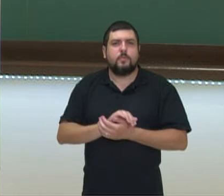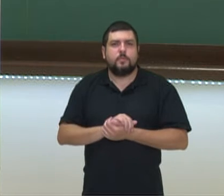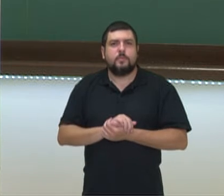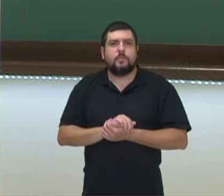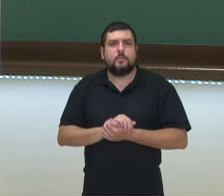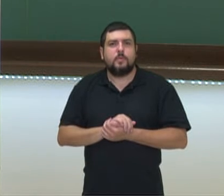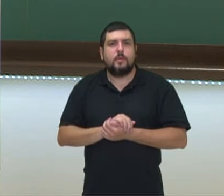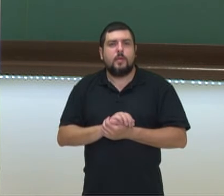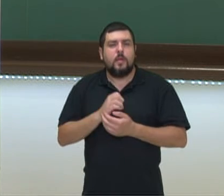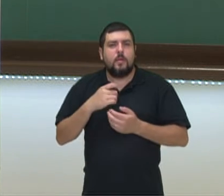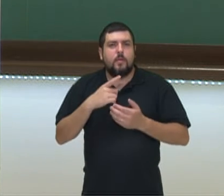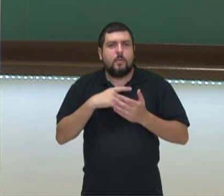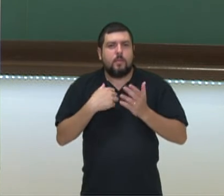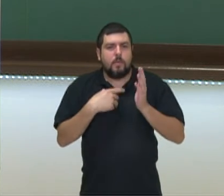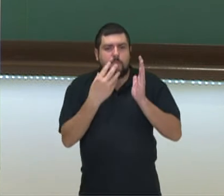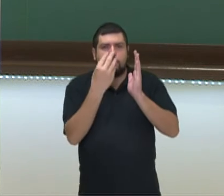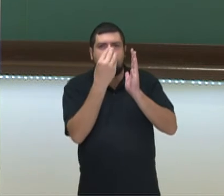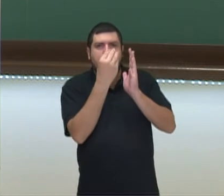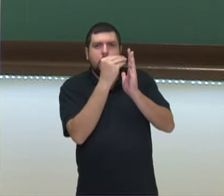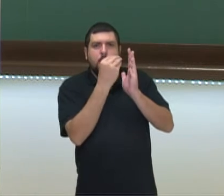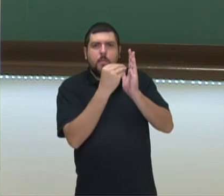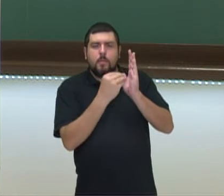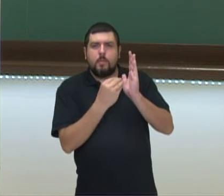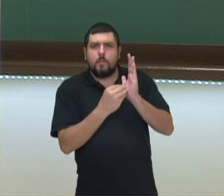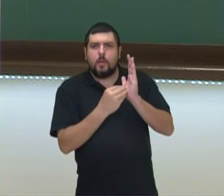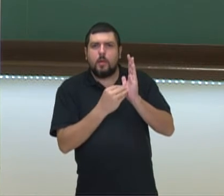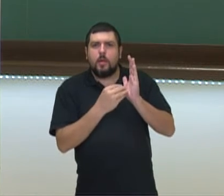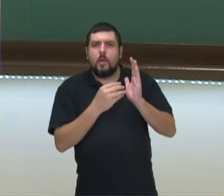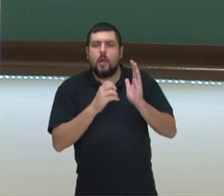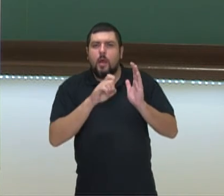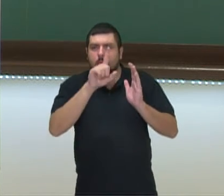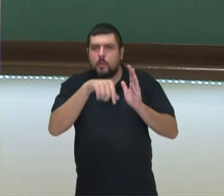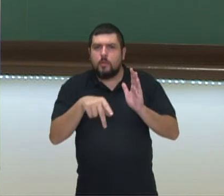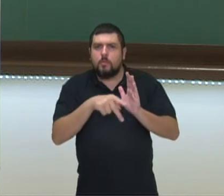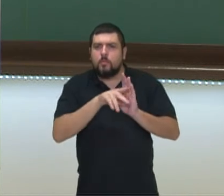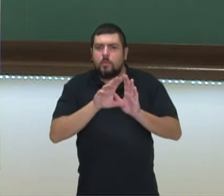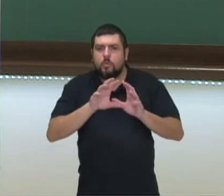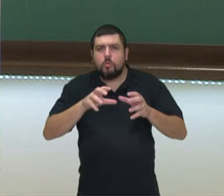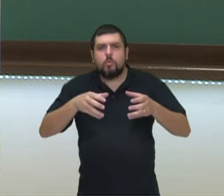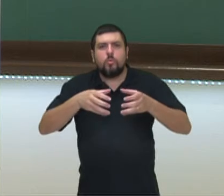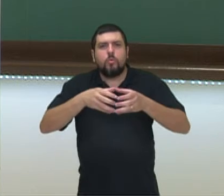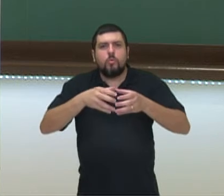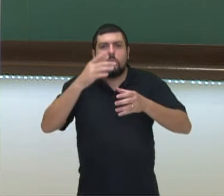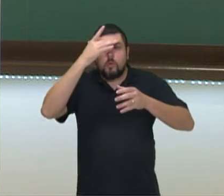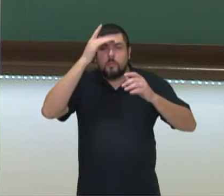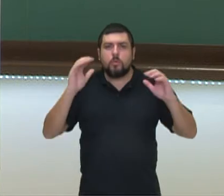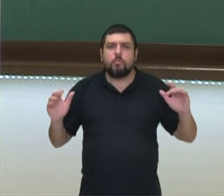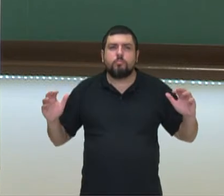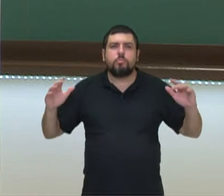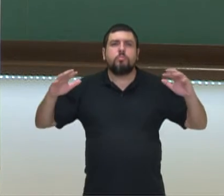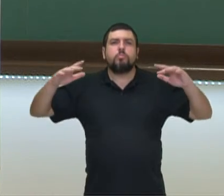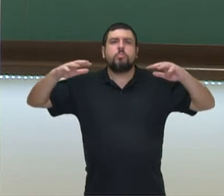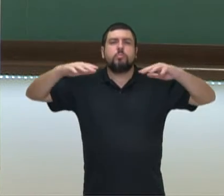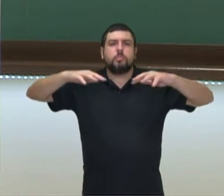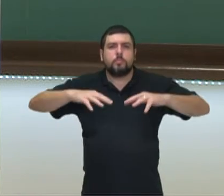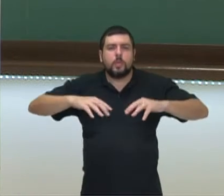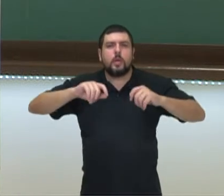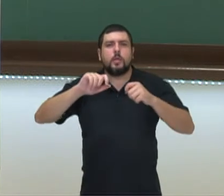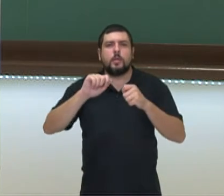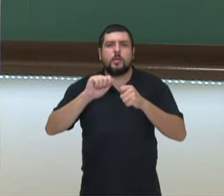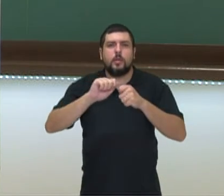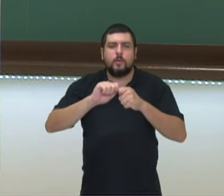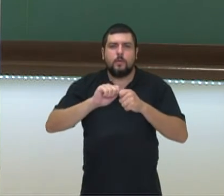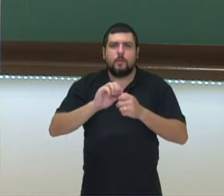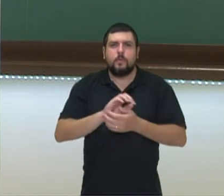né? Uma representação artística mais coletiva, né? A presença de mais pessoas representando muito